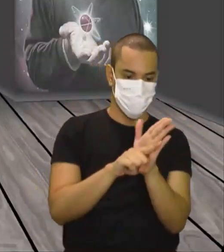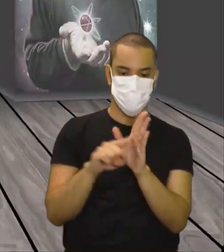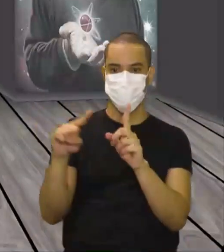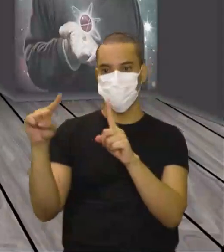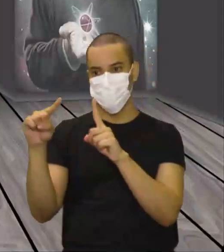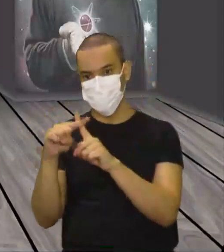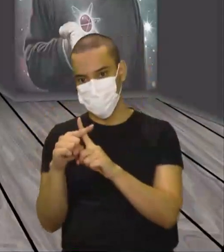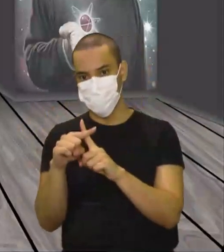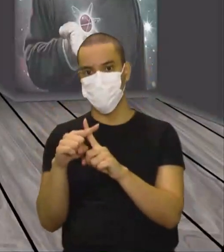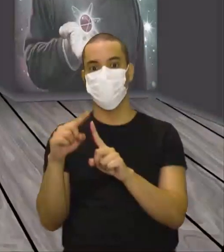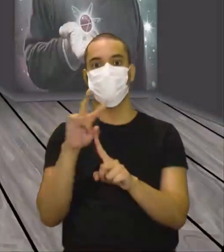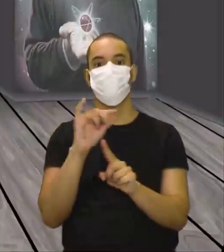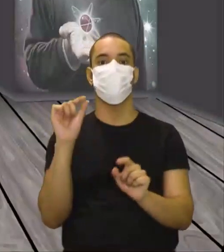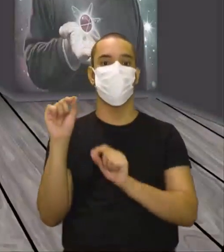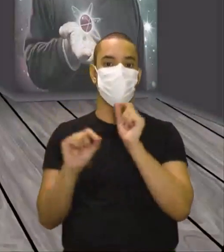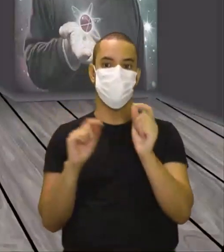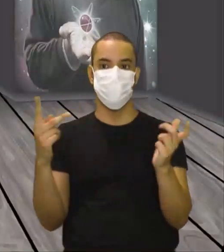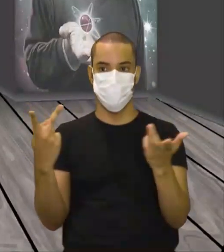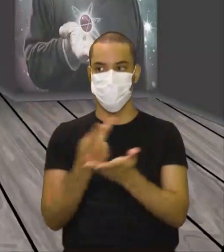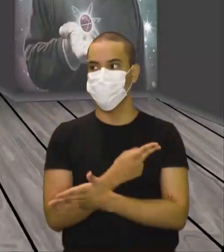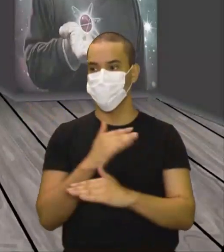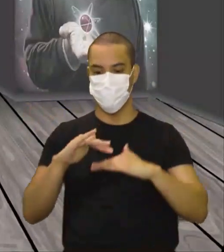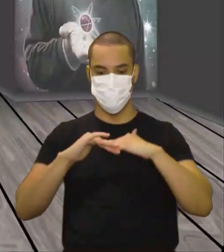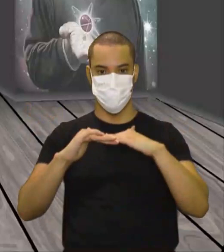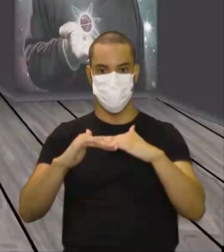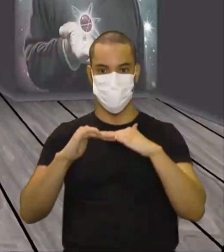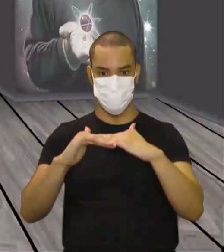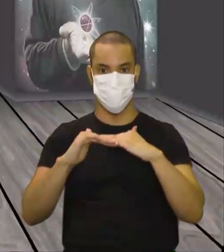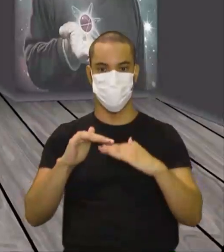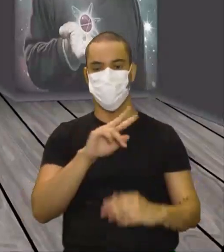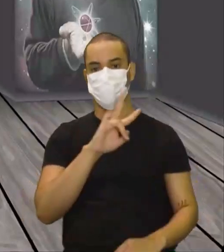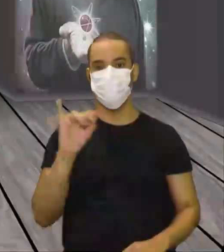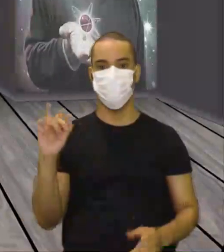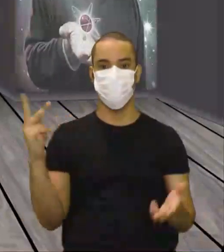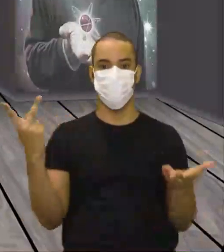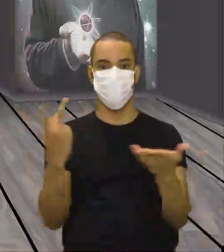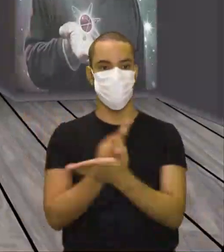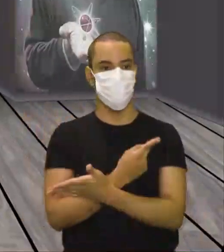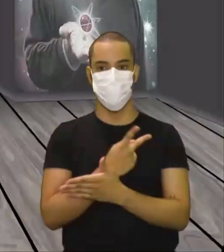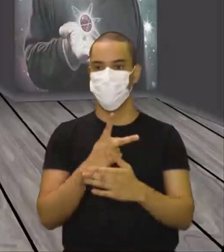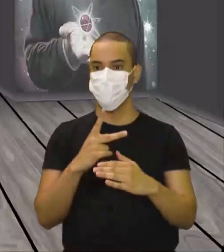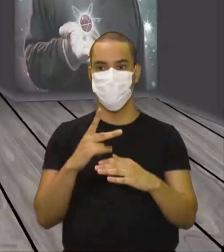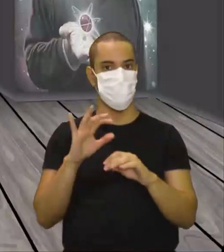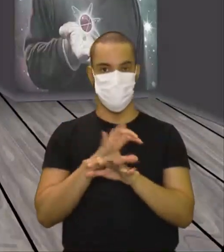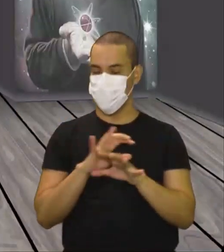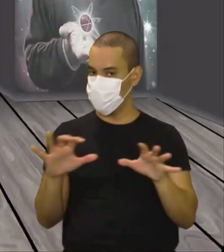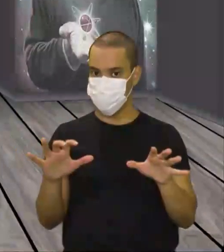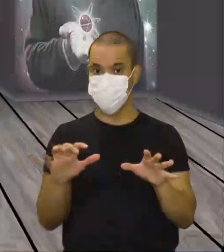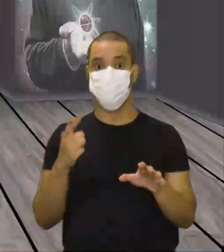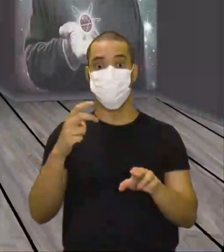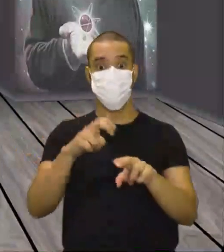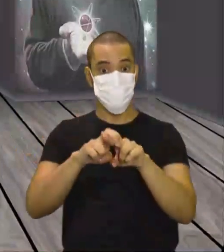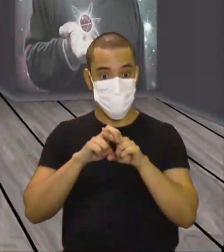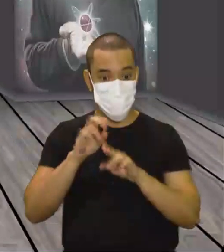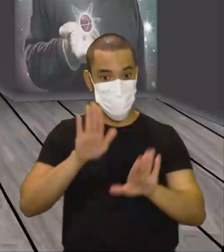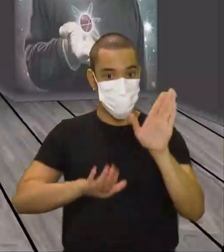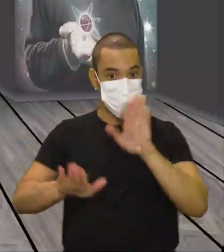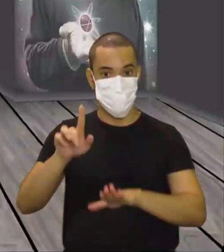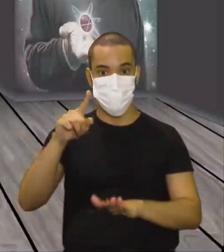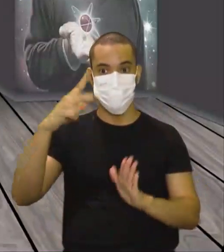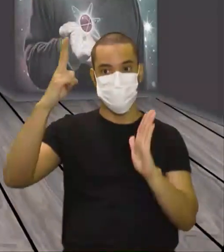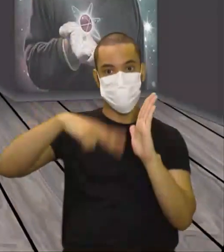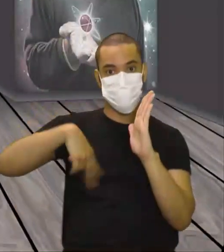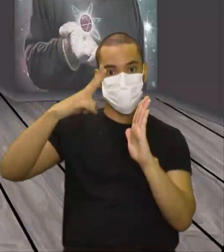vem com a negativa e acaba neutralizando e a barra fica ali neutralizada. Tome cuidado quando você lê a